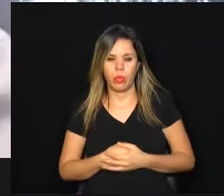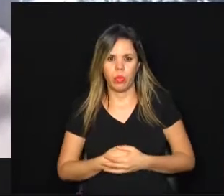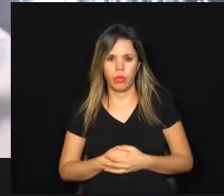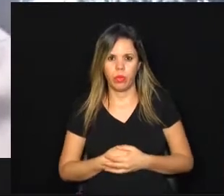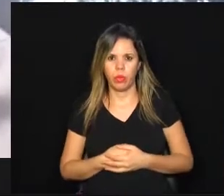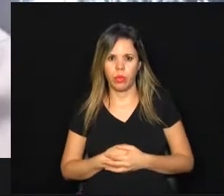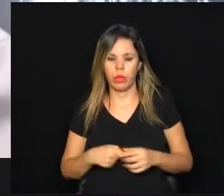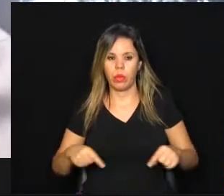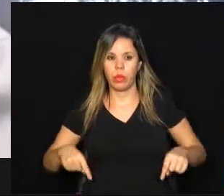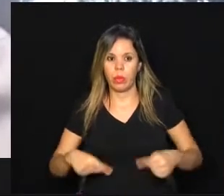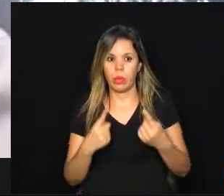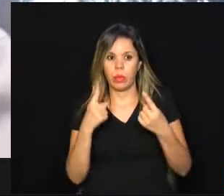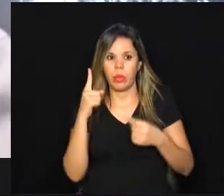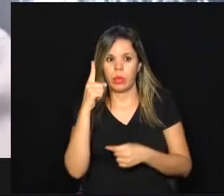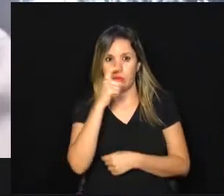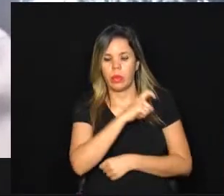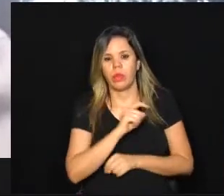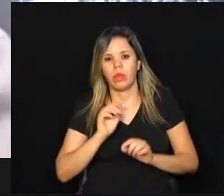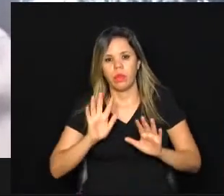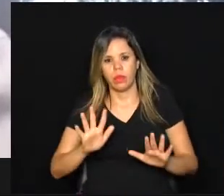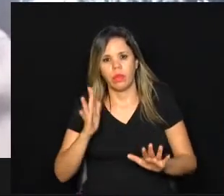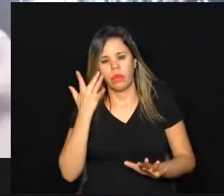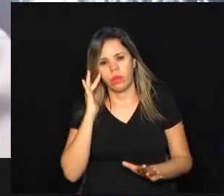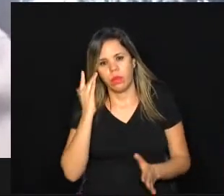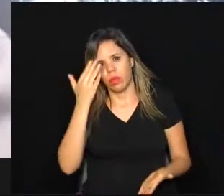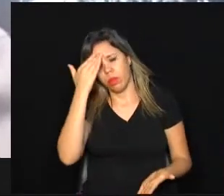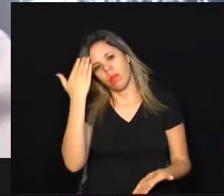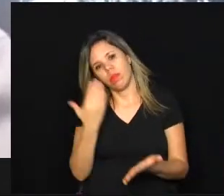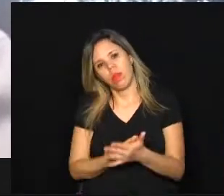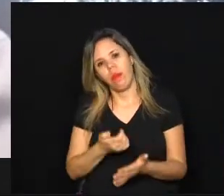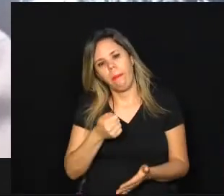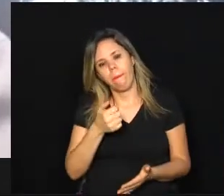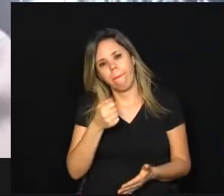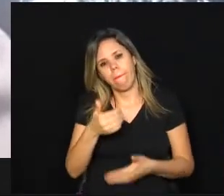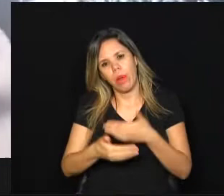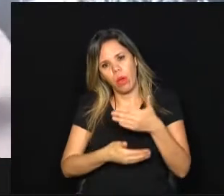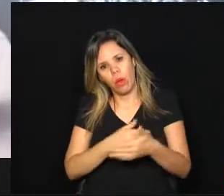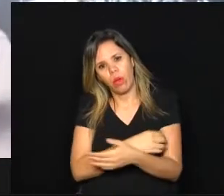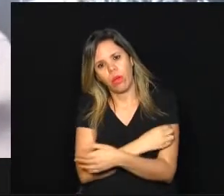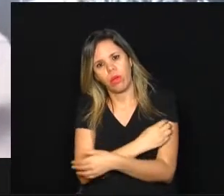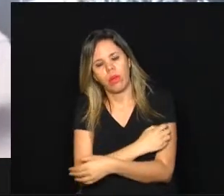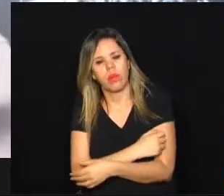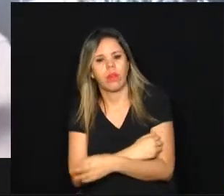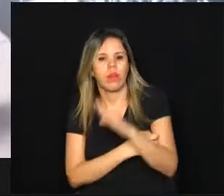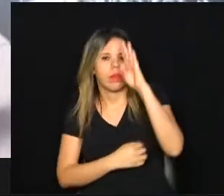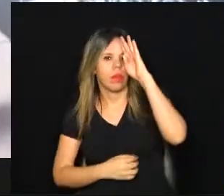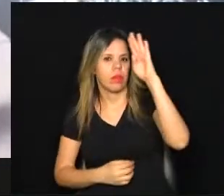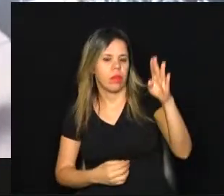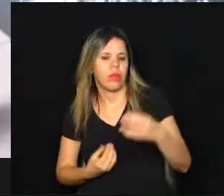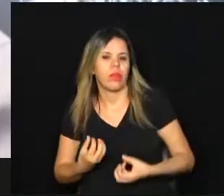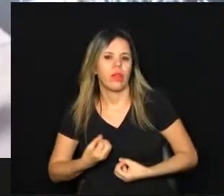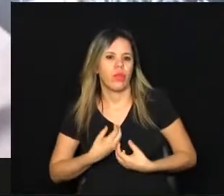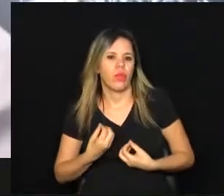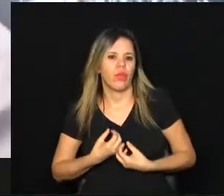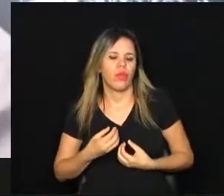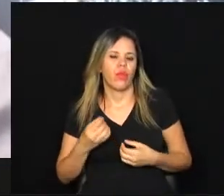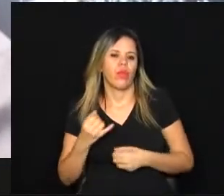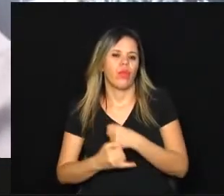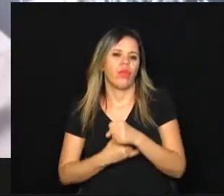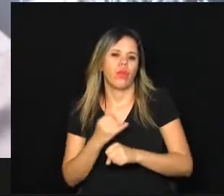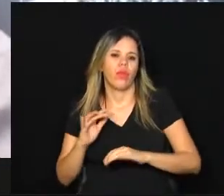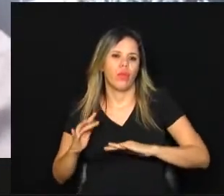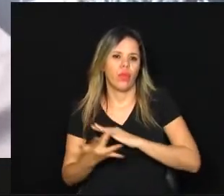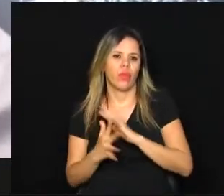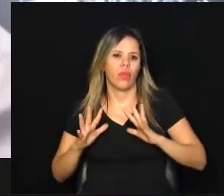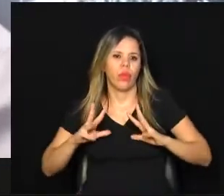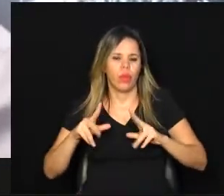muito desafiadora, mas eu acredito que aos poucos a gente, principalmente com a informação hoje, com as redes sociais, com